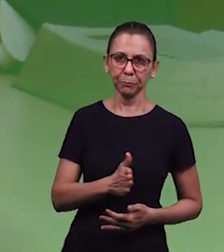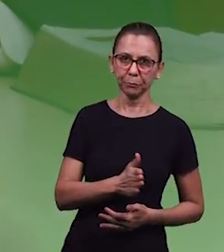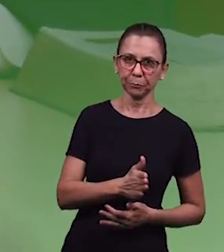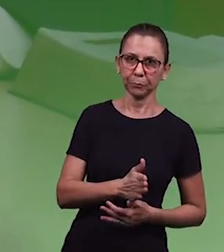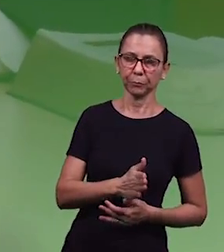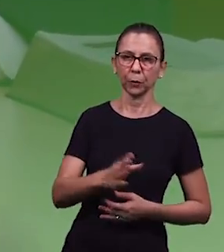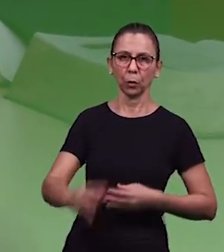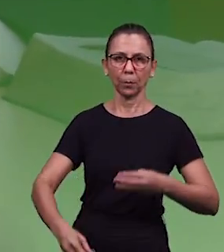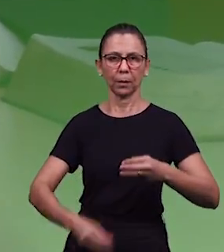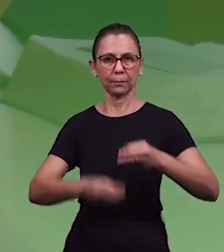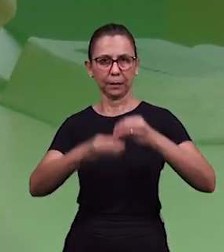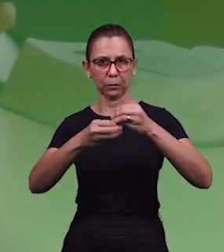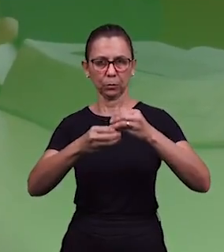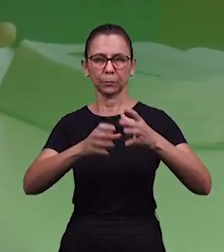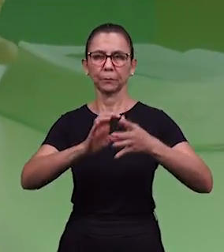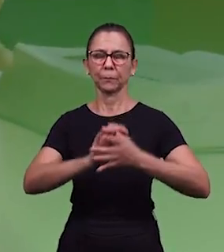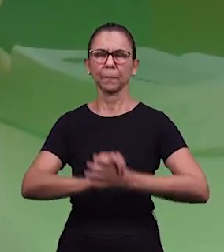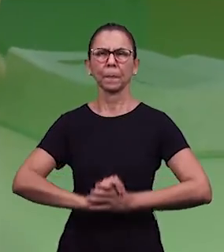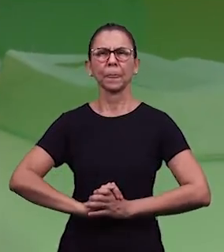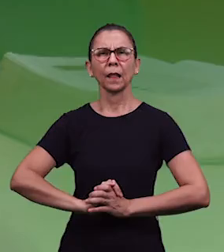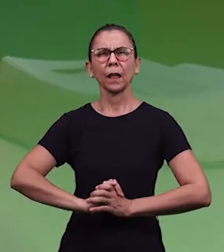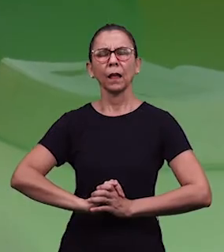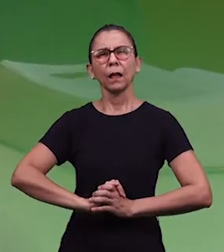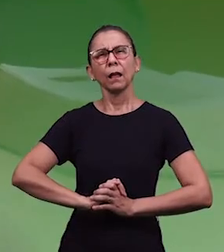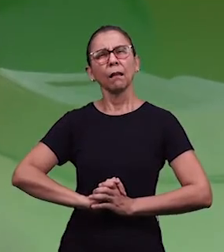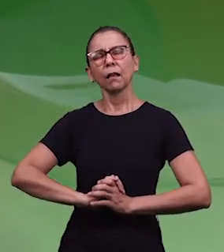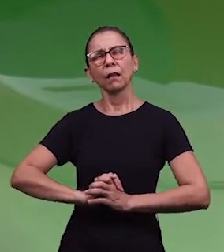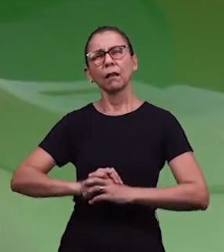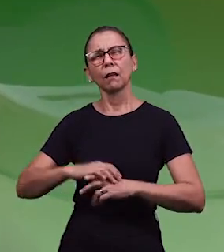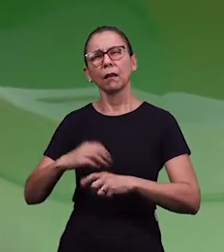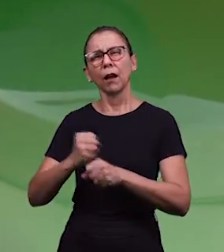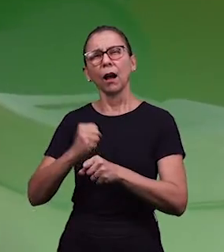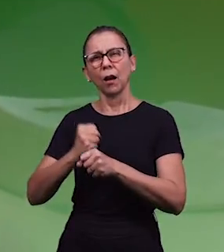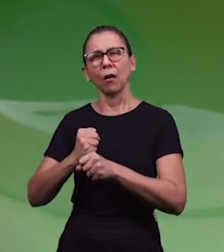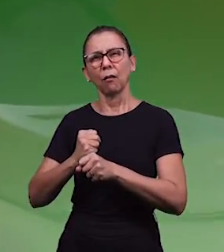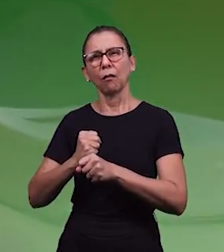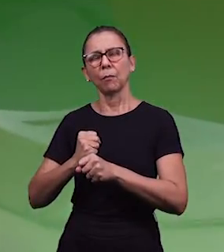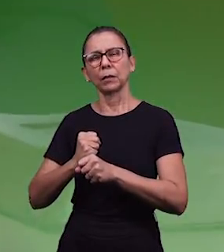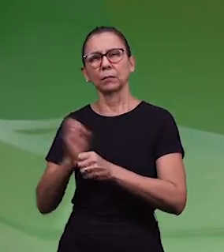Lá no início, quando nós falamos, tinha pouca gente ainda, era um grupo